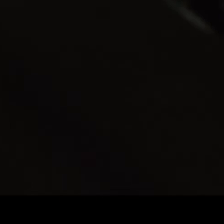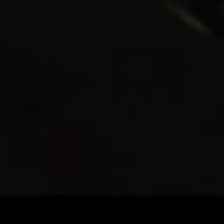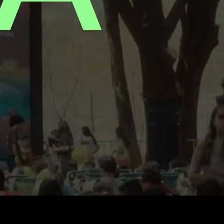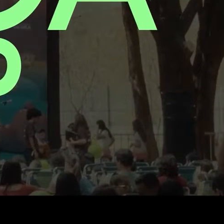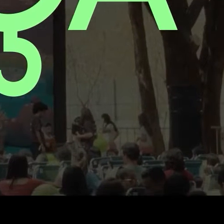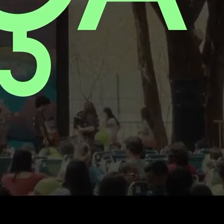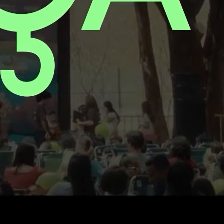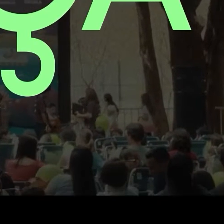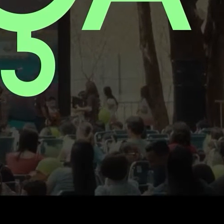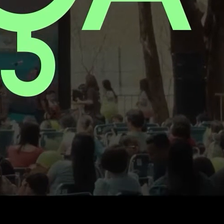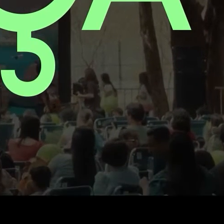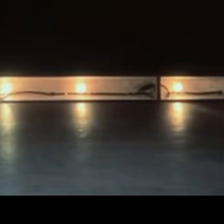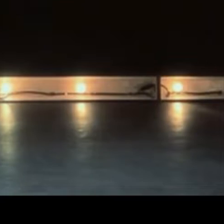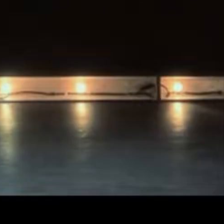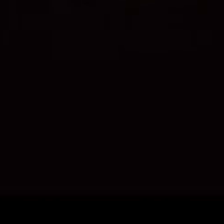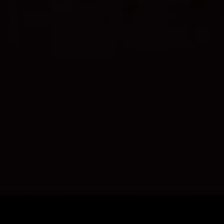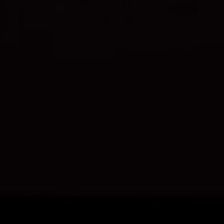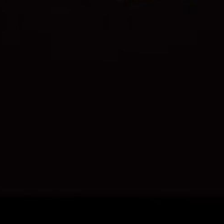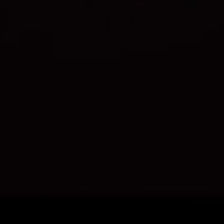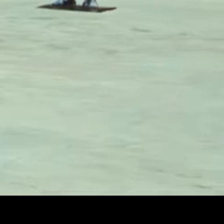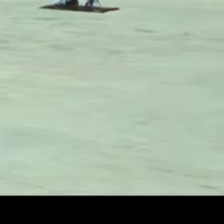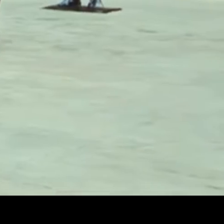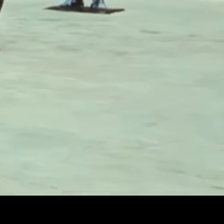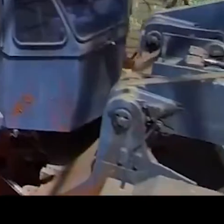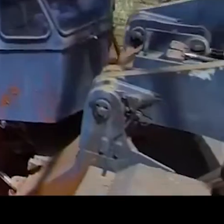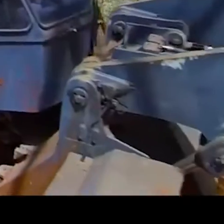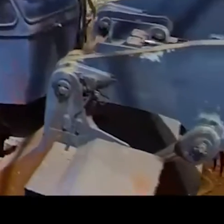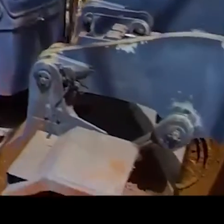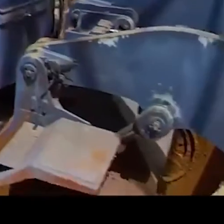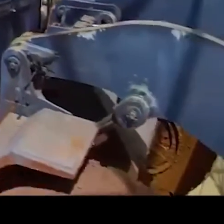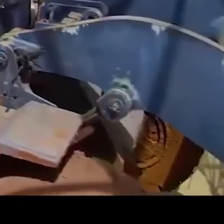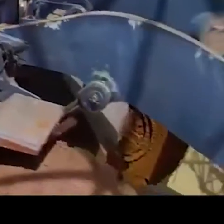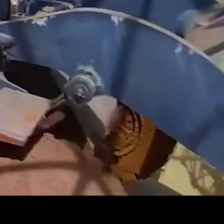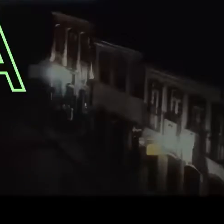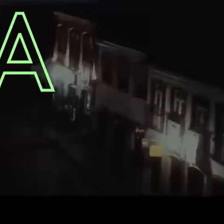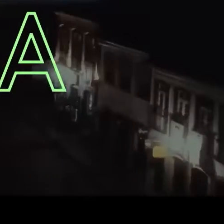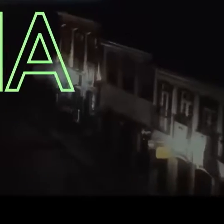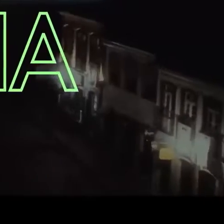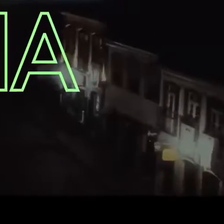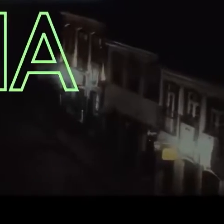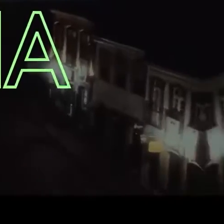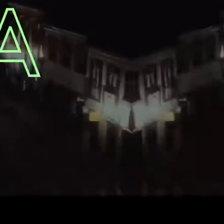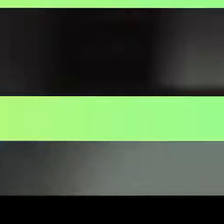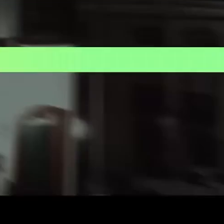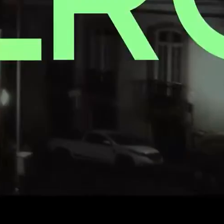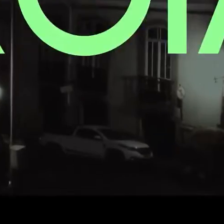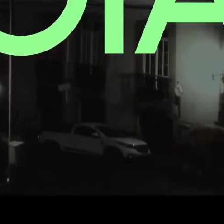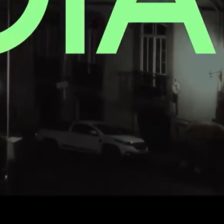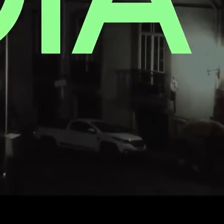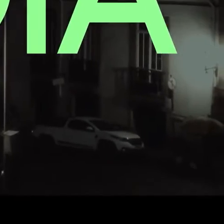A cultura é uma força que ilumina a vida das pessoas. A cultura é